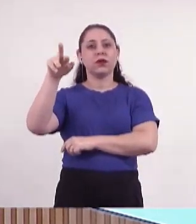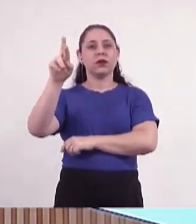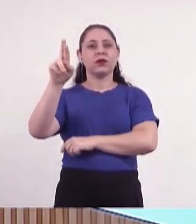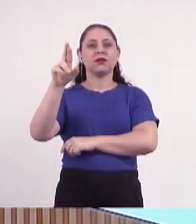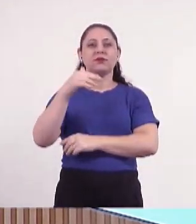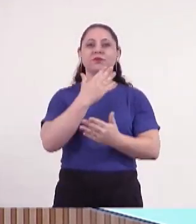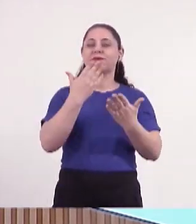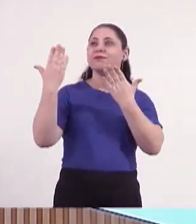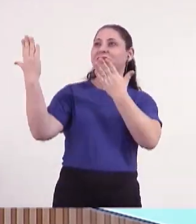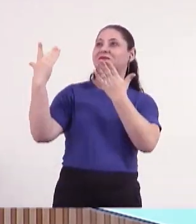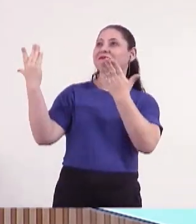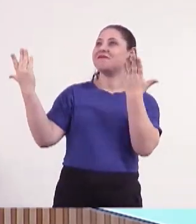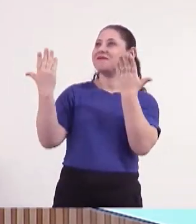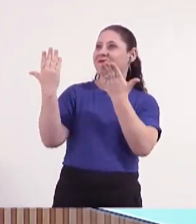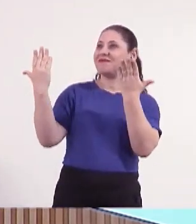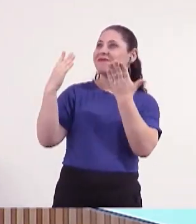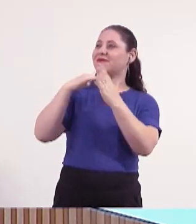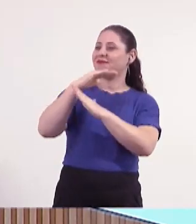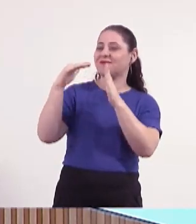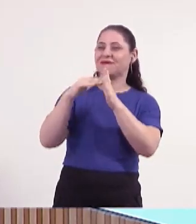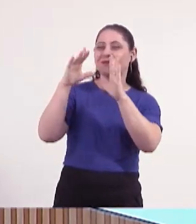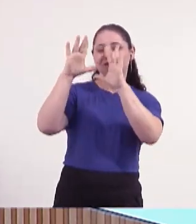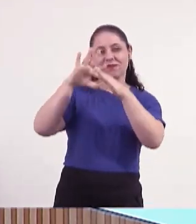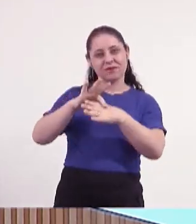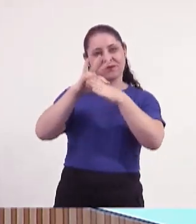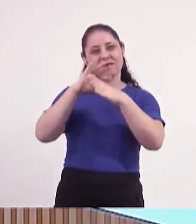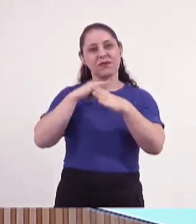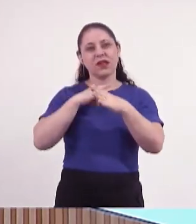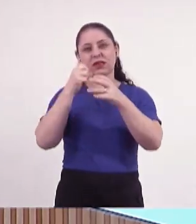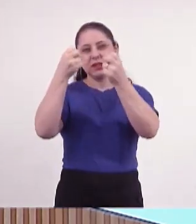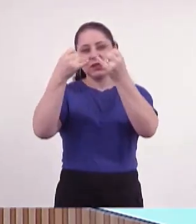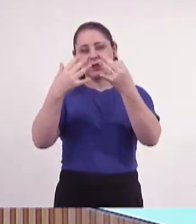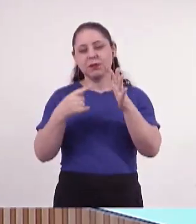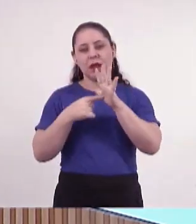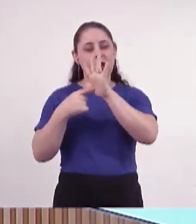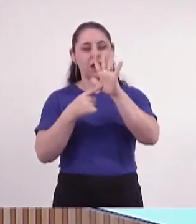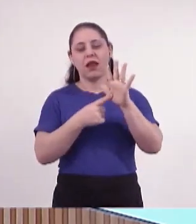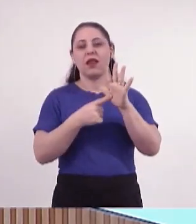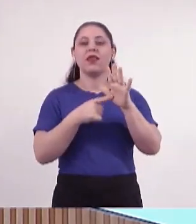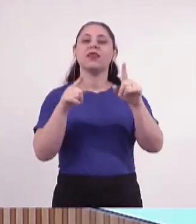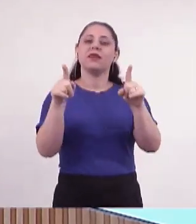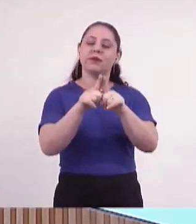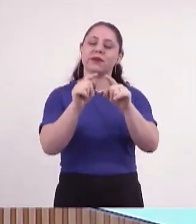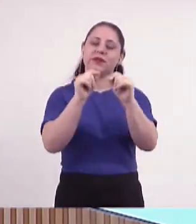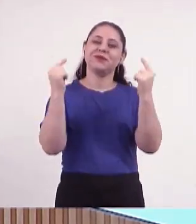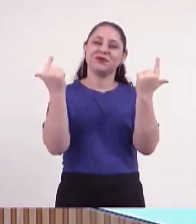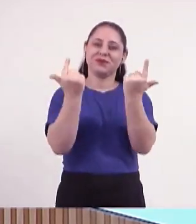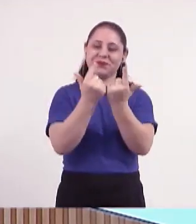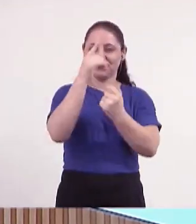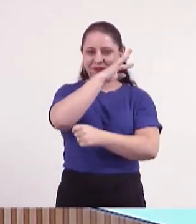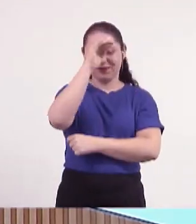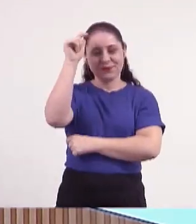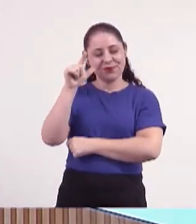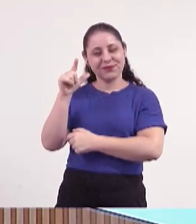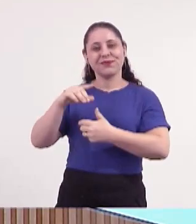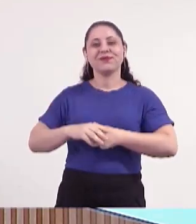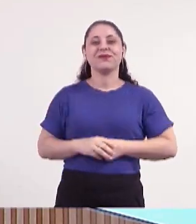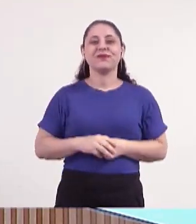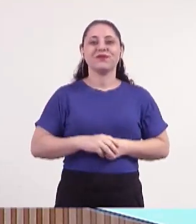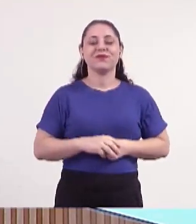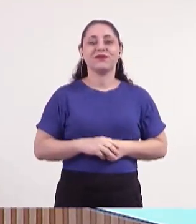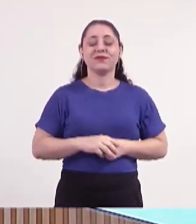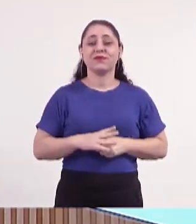www.al.ms.gov.br. Está aqui na tela, inclusive, hoje, todos os destaques que você também acompanha lá no portal da Assembleia Legislativa de Mato Grosso do